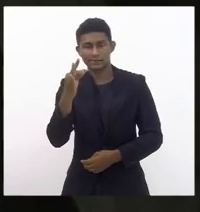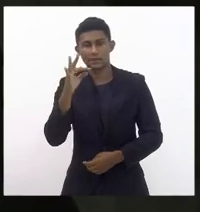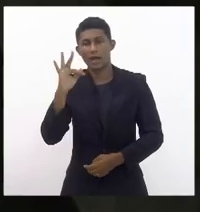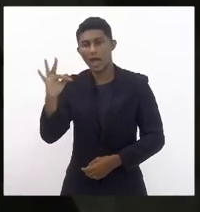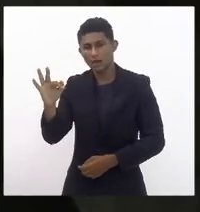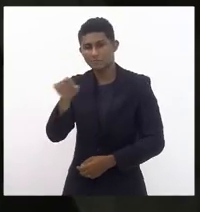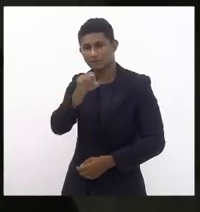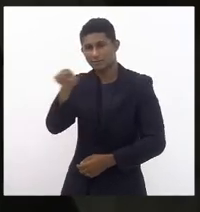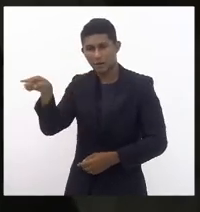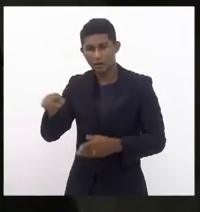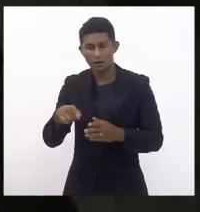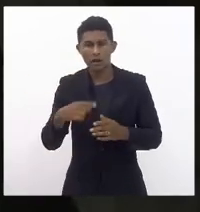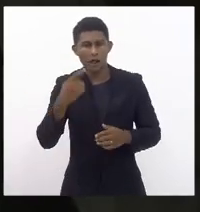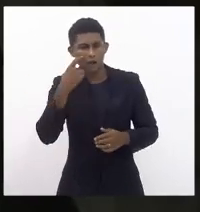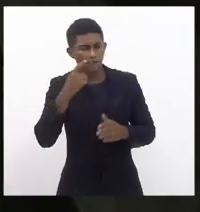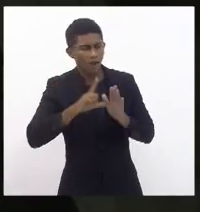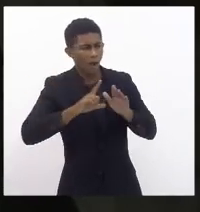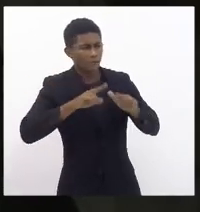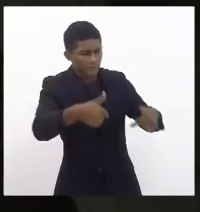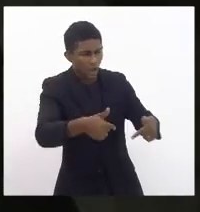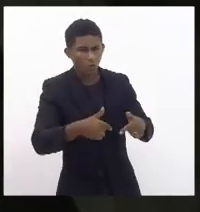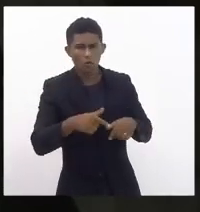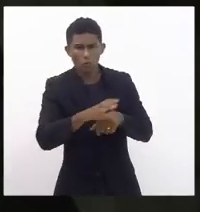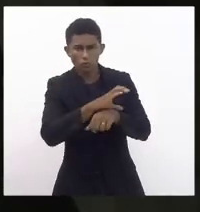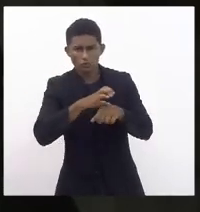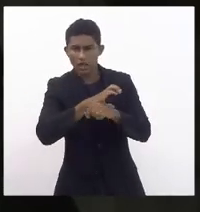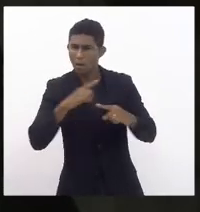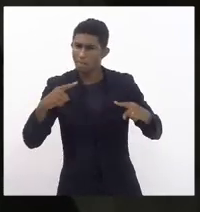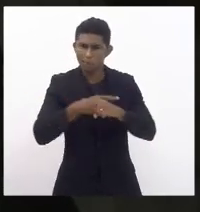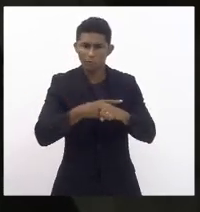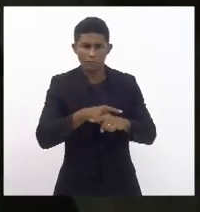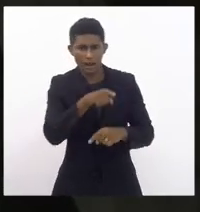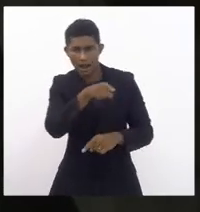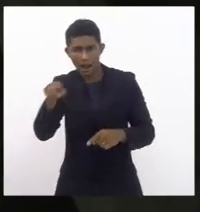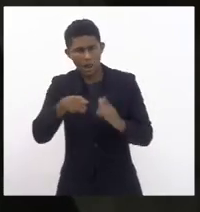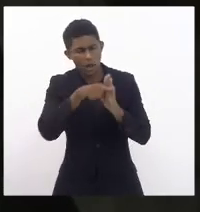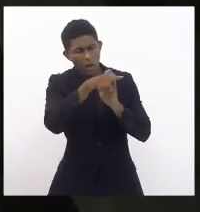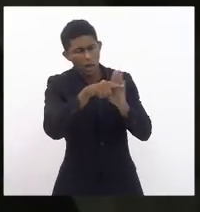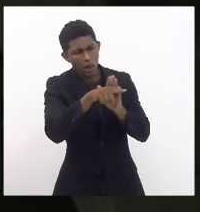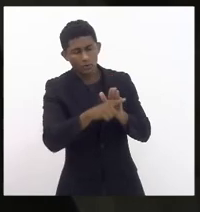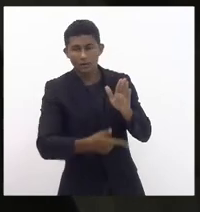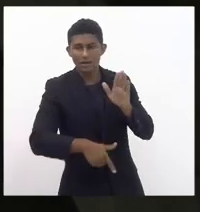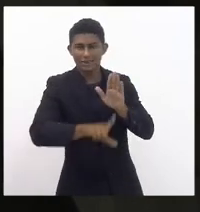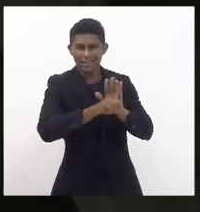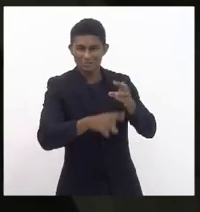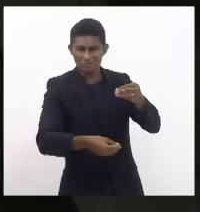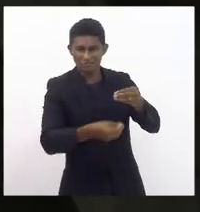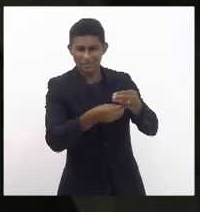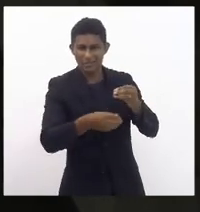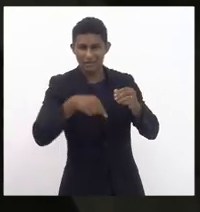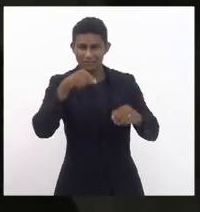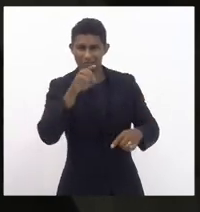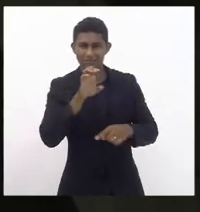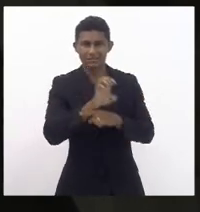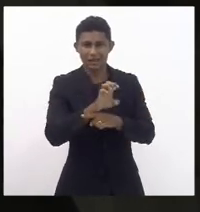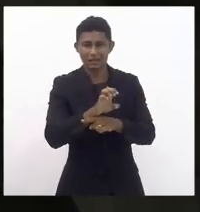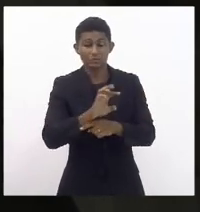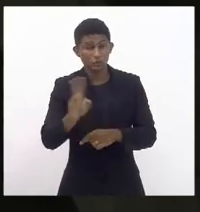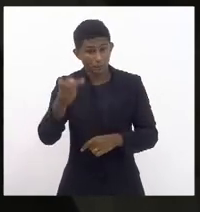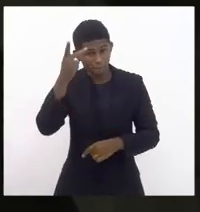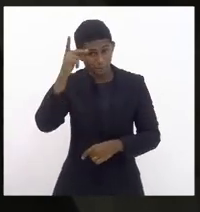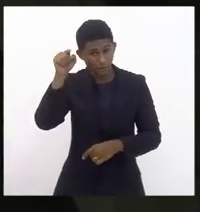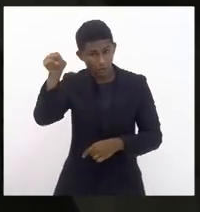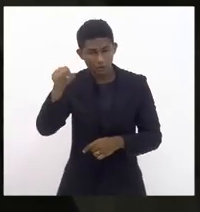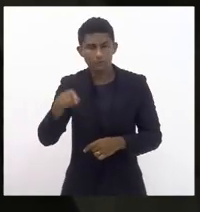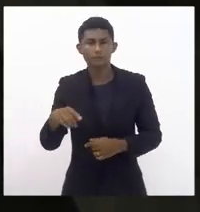examinando uma ação direta de inconstitucionalidade o chama lei estadual a lei complementar Estadual do estado de